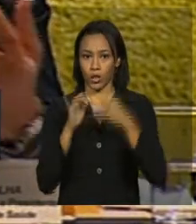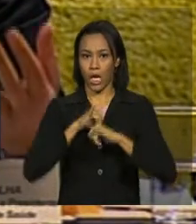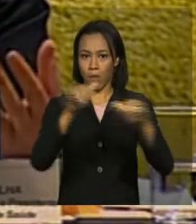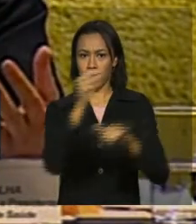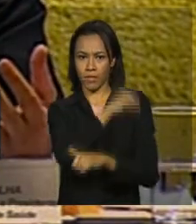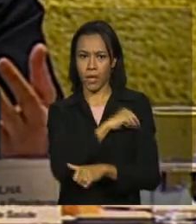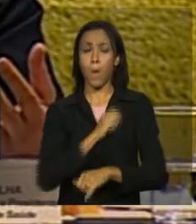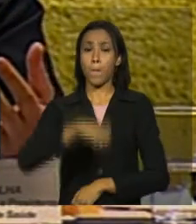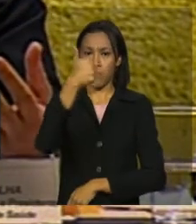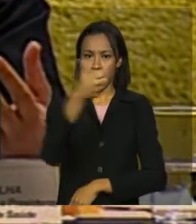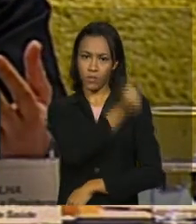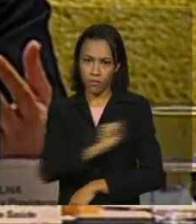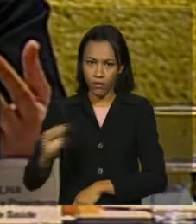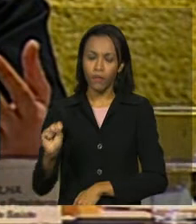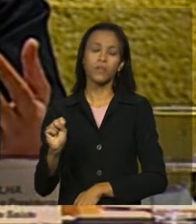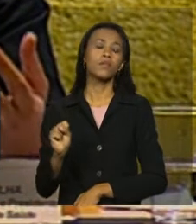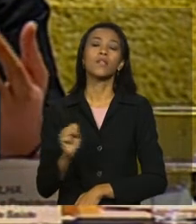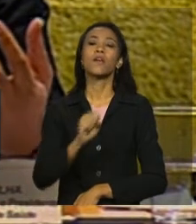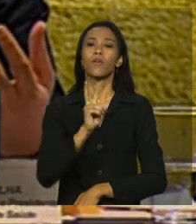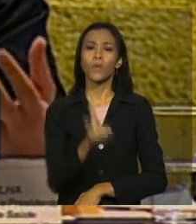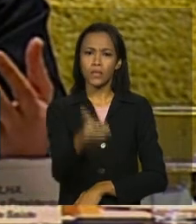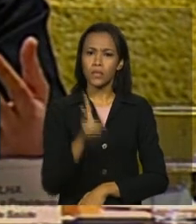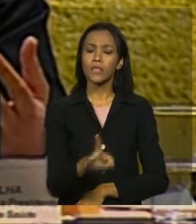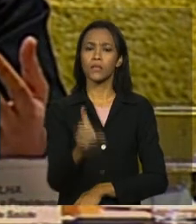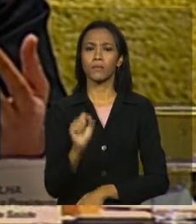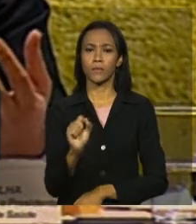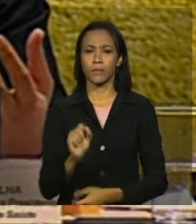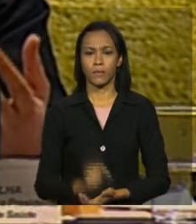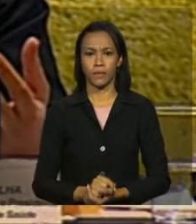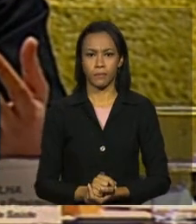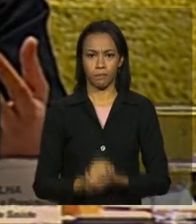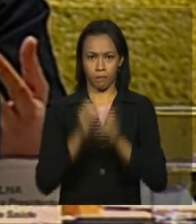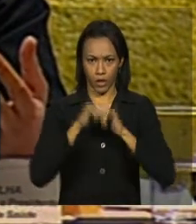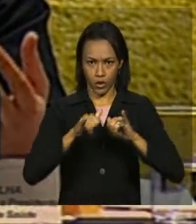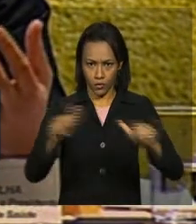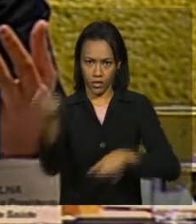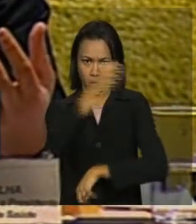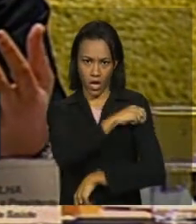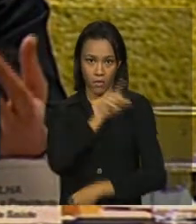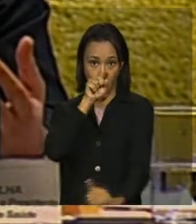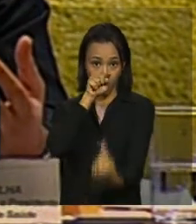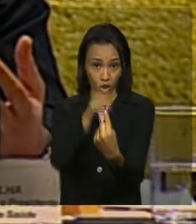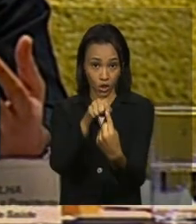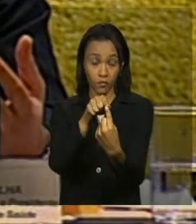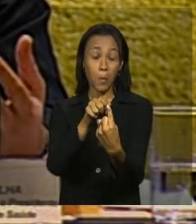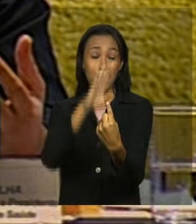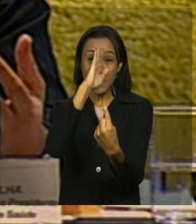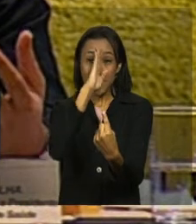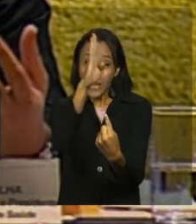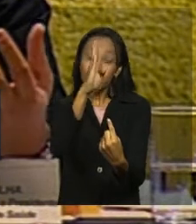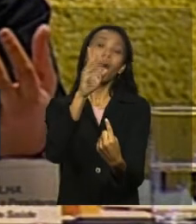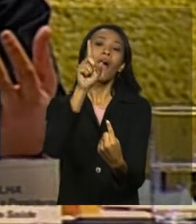no primeiro semestre a sempre vamos manter a campanha com foco principal e